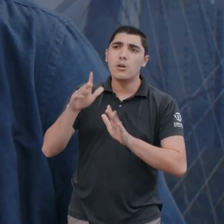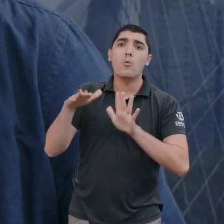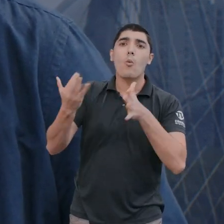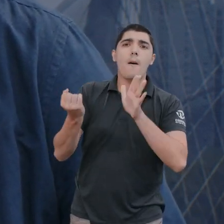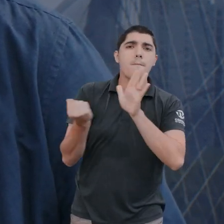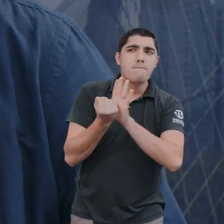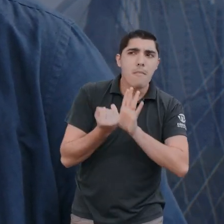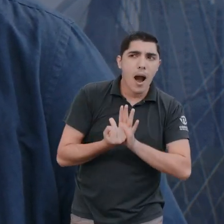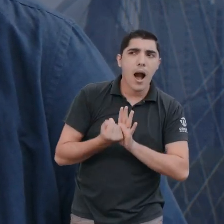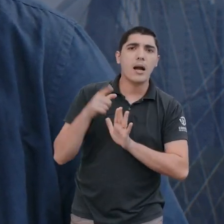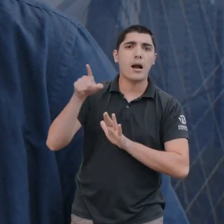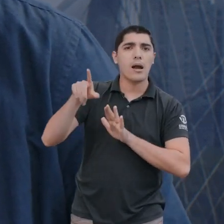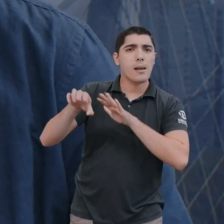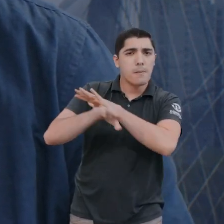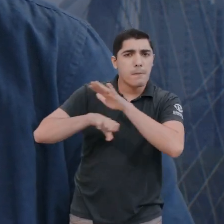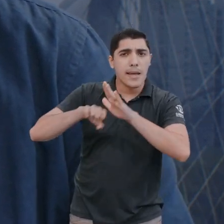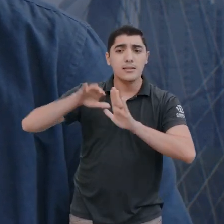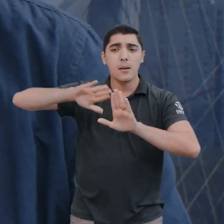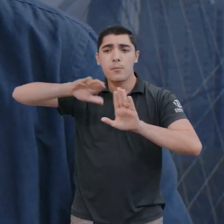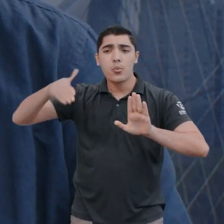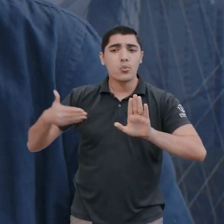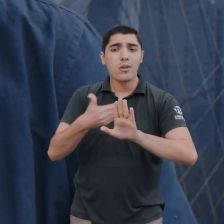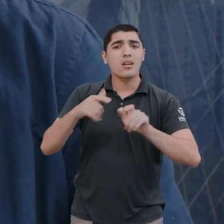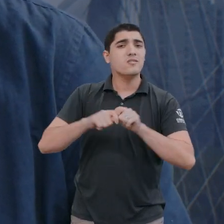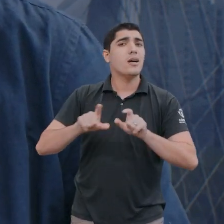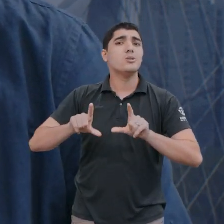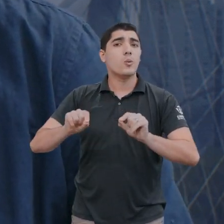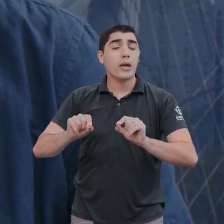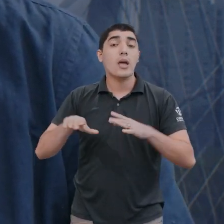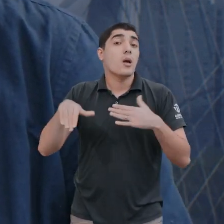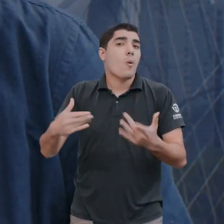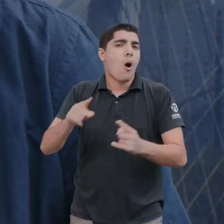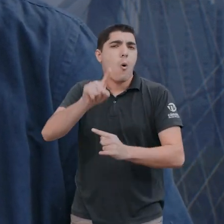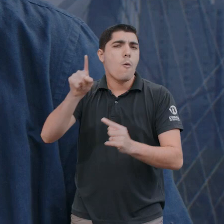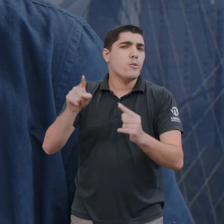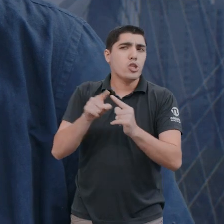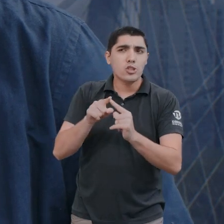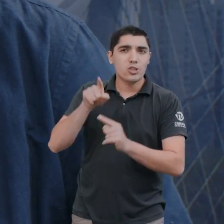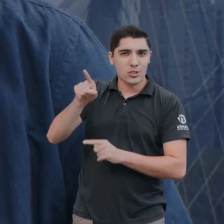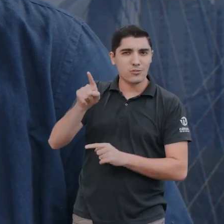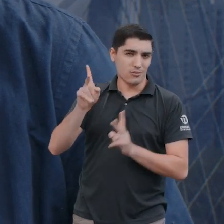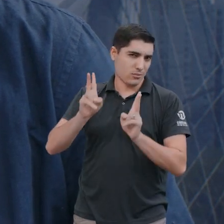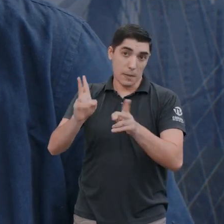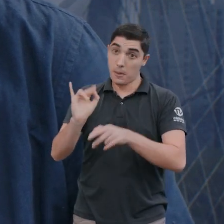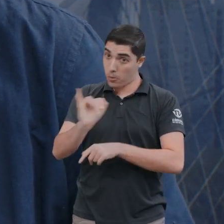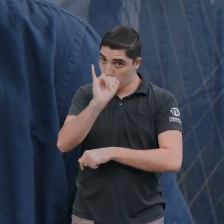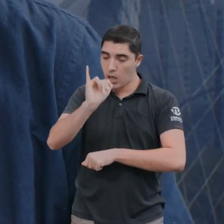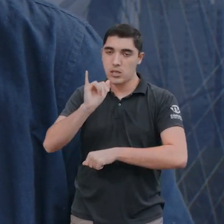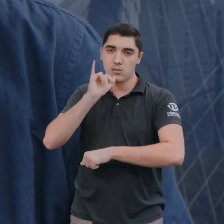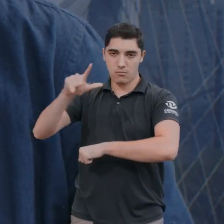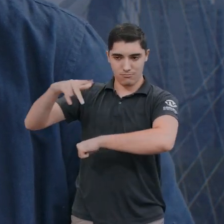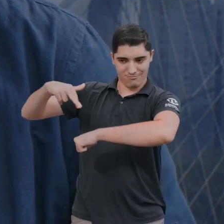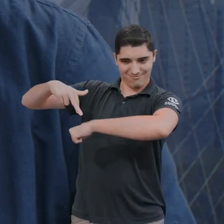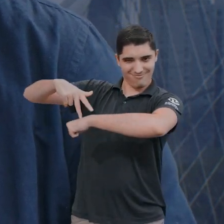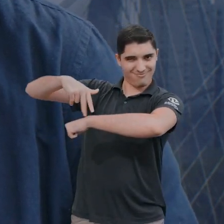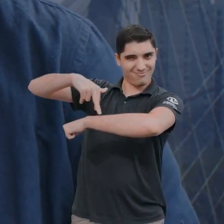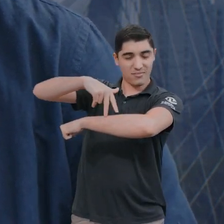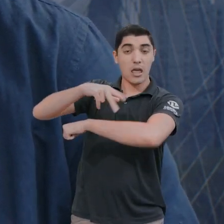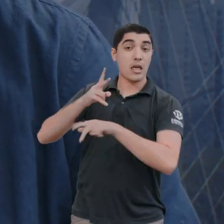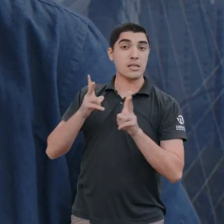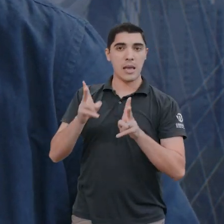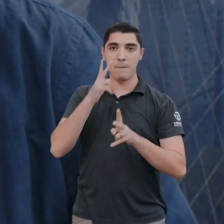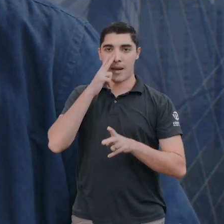processo produtivo de cada uma delas, qual é a mensagem, que isso é muito importante quando a gente fala do desfile, justamente porque é algo